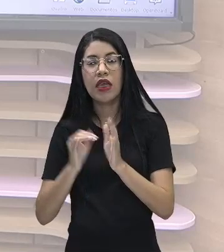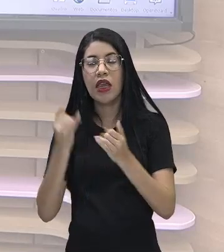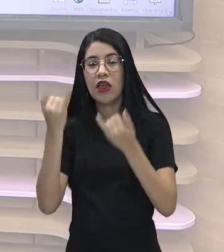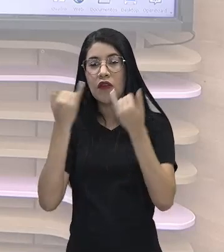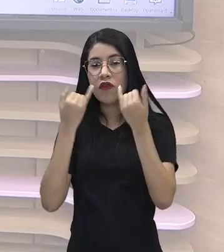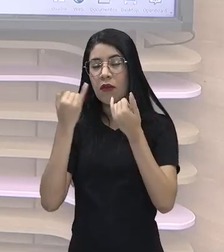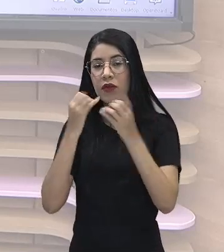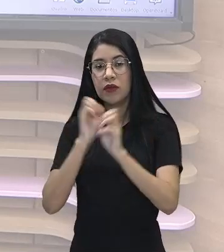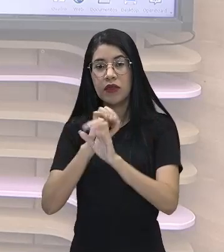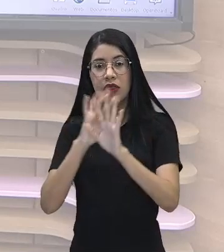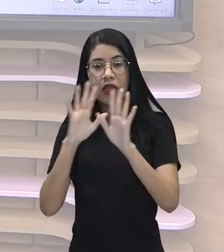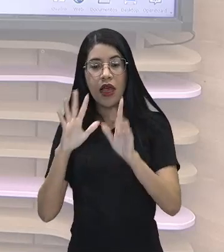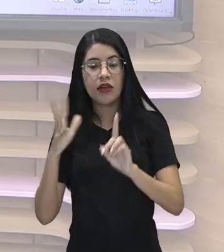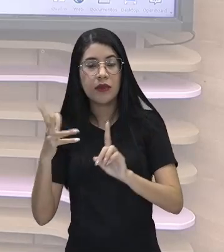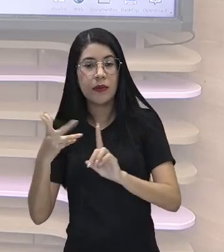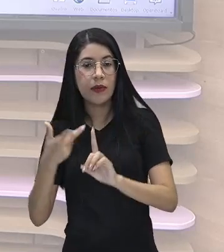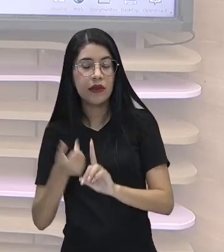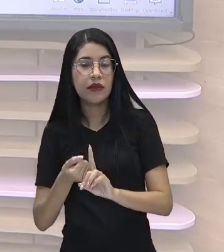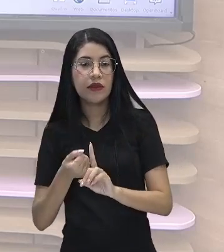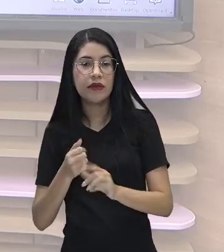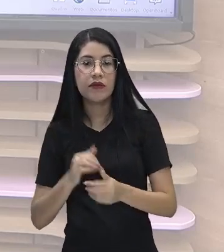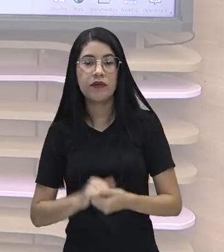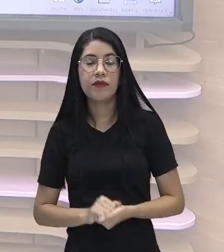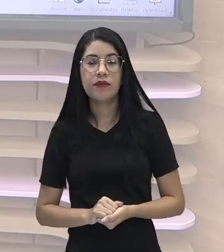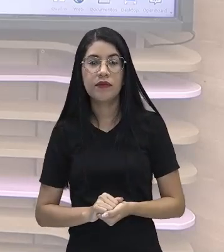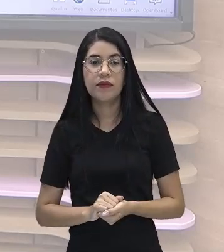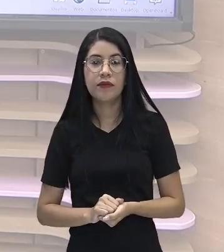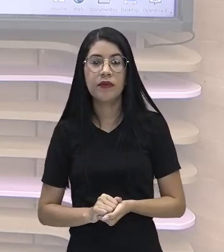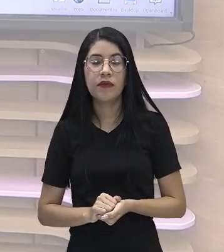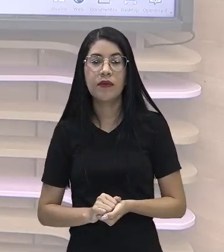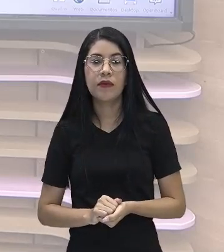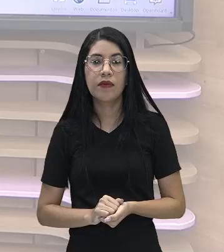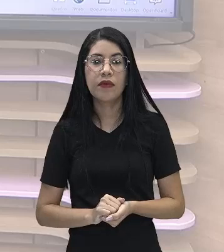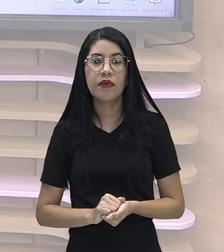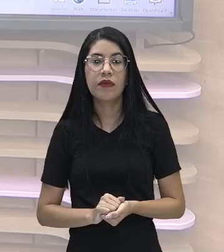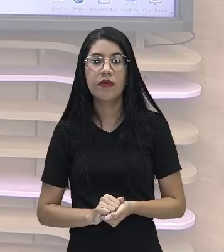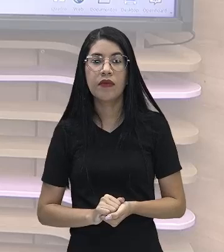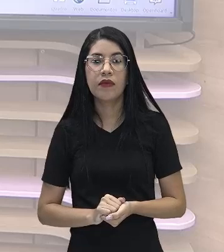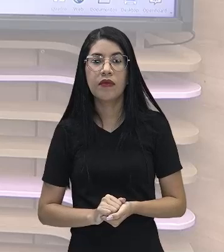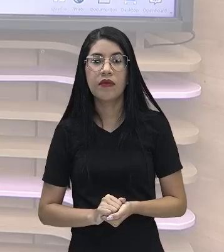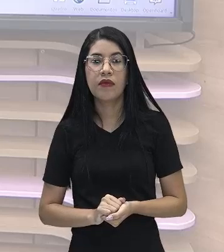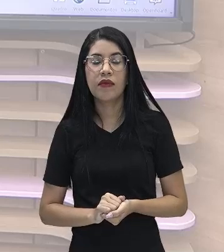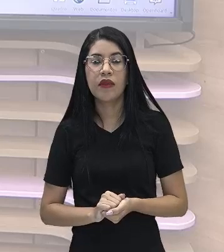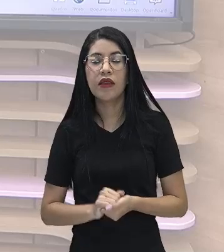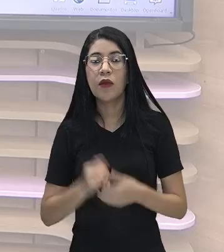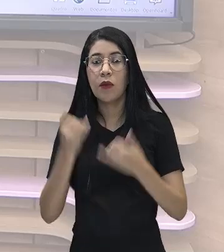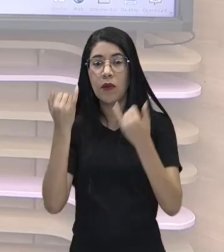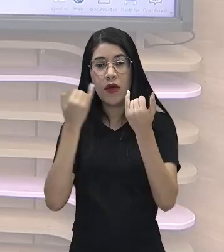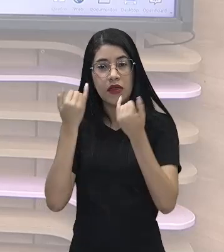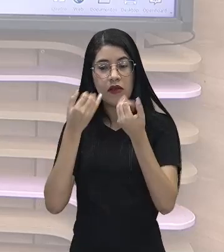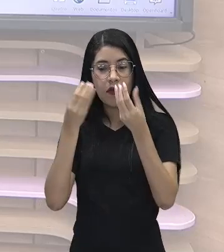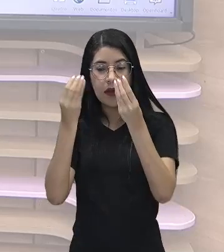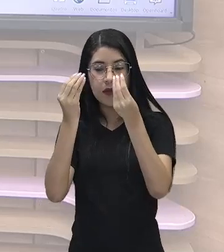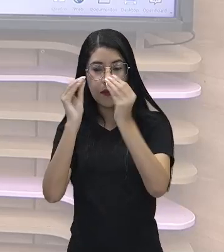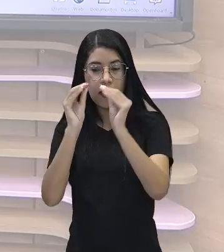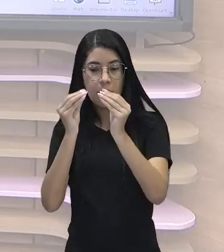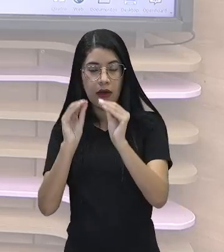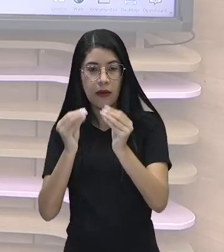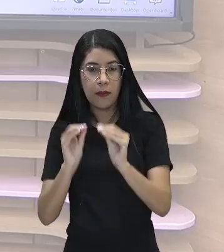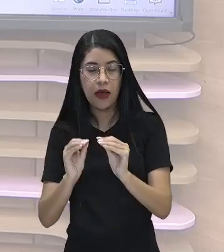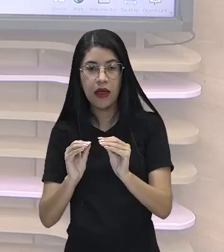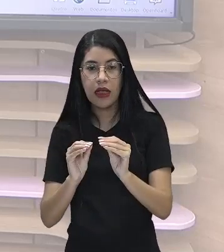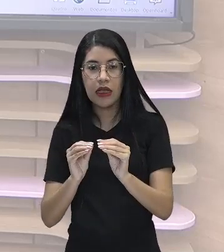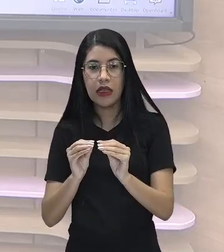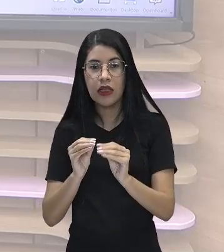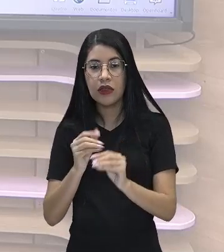informações qualitativas. Então, as informações, os dados, eles não